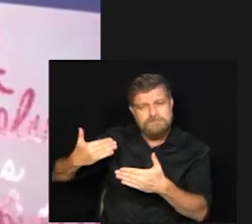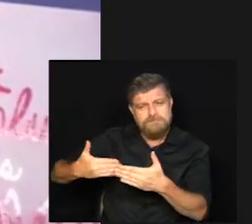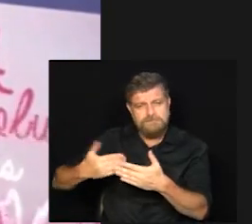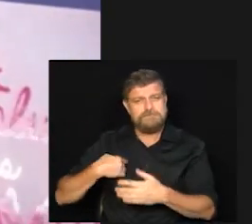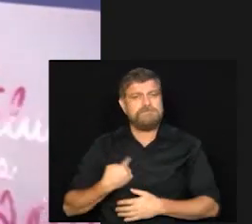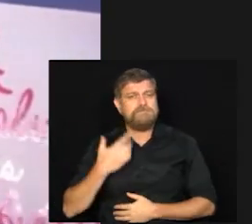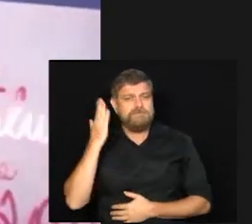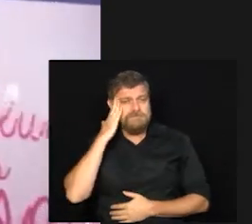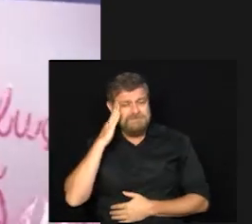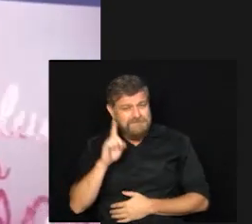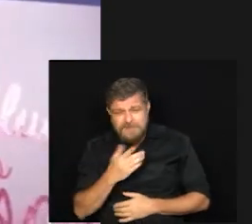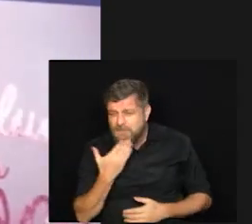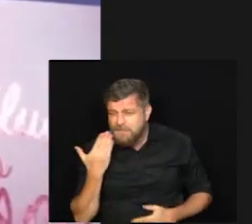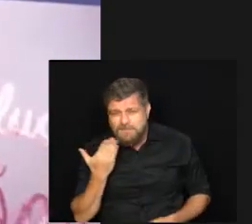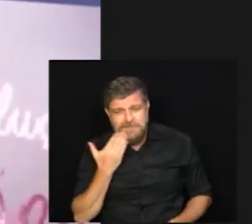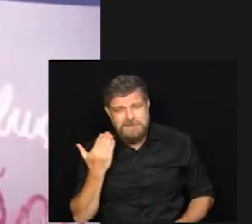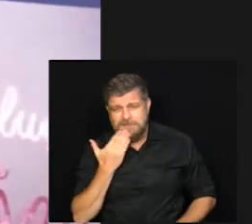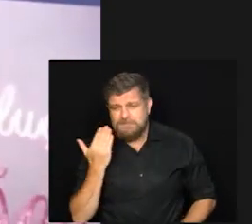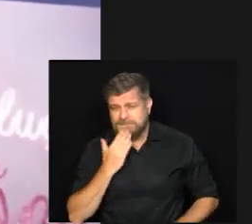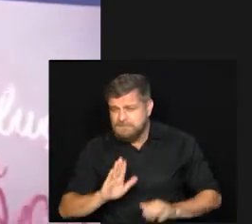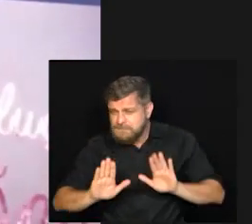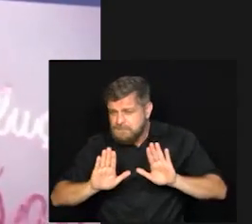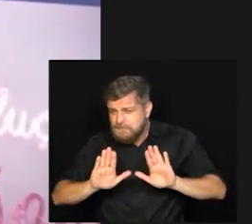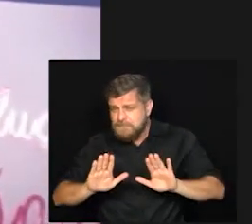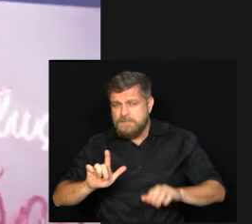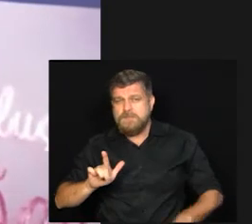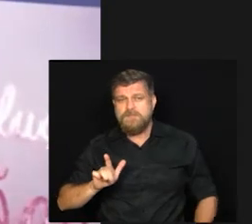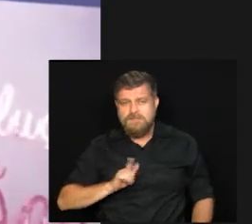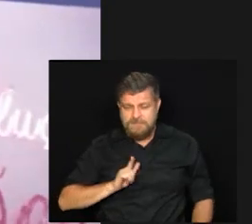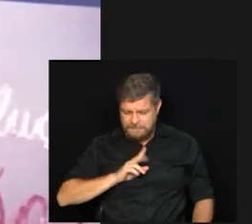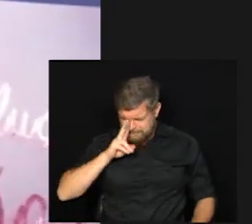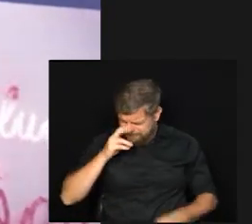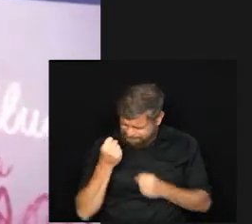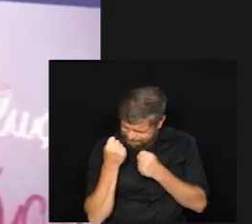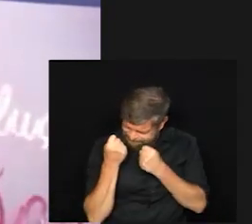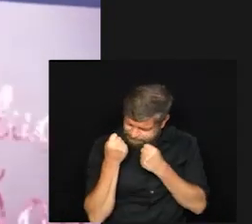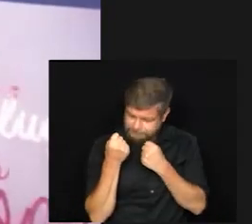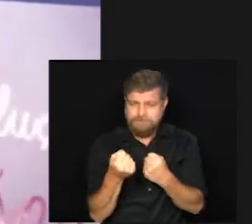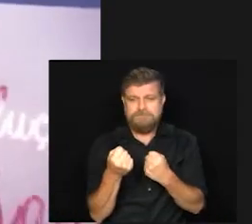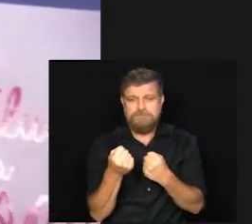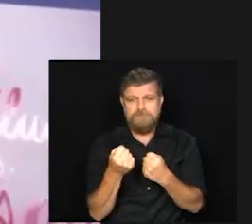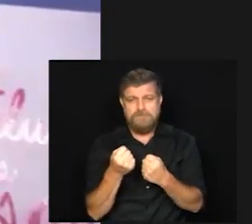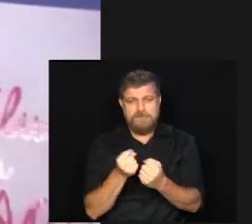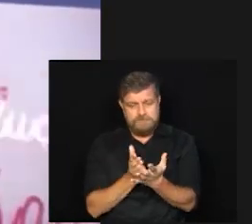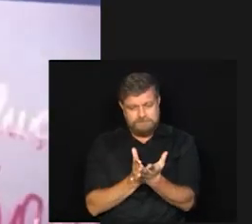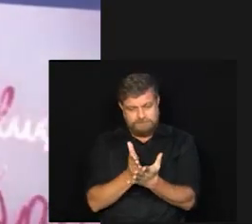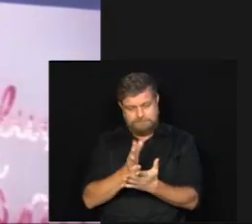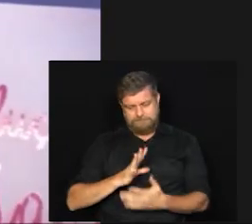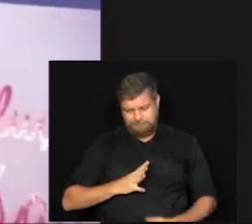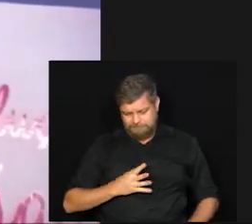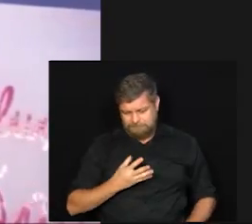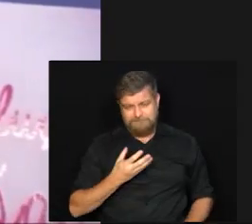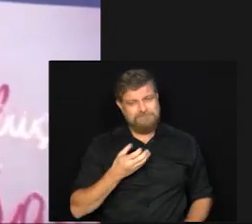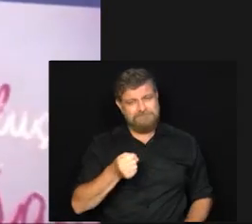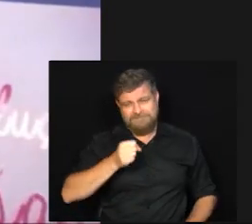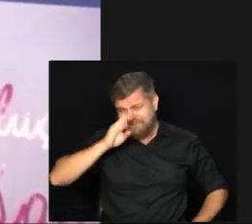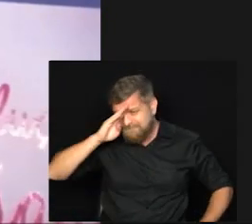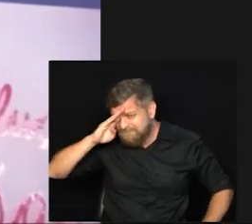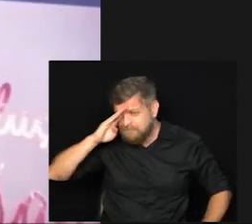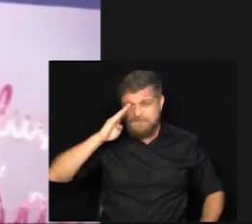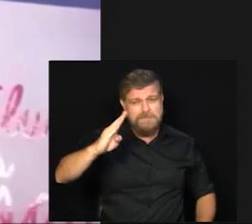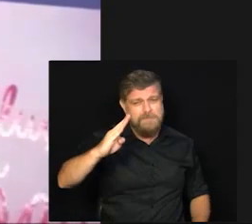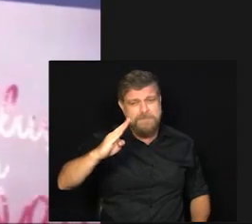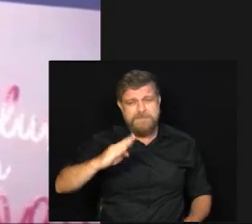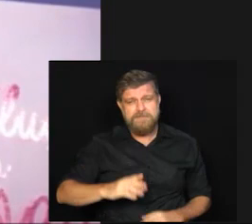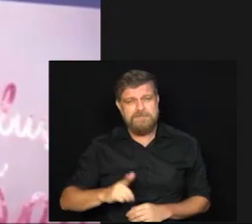gente sabe que não é fácil, mas que com força, com coragem acima de tudo,